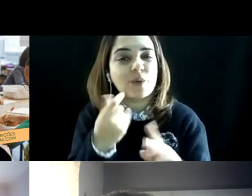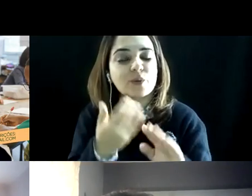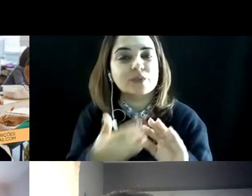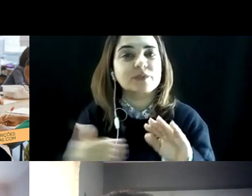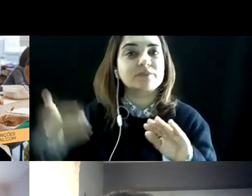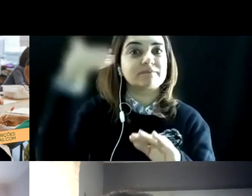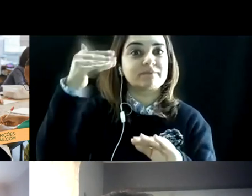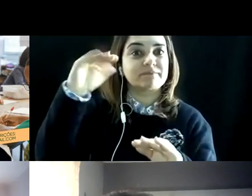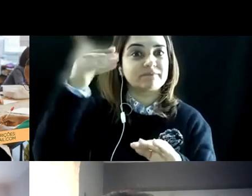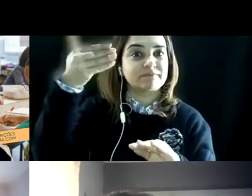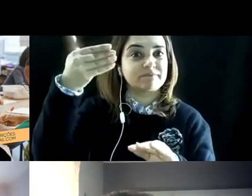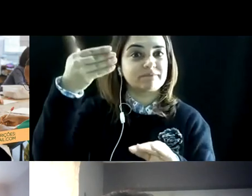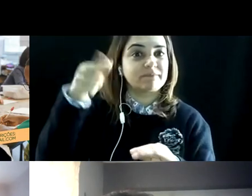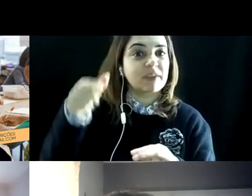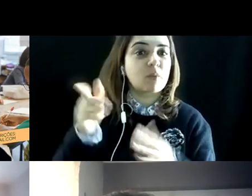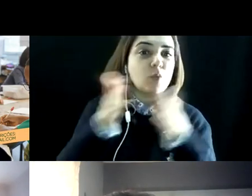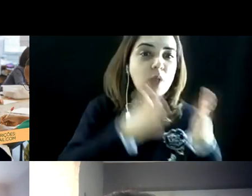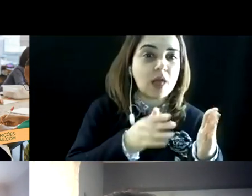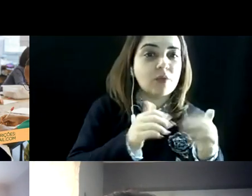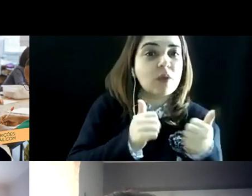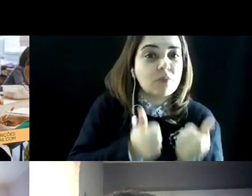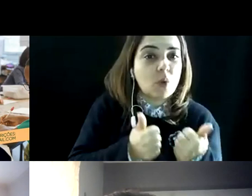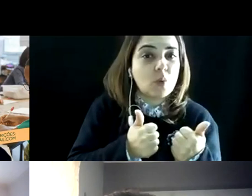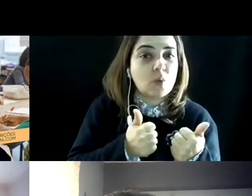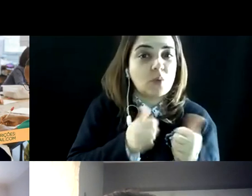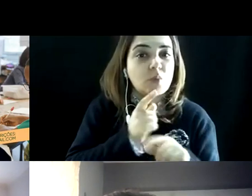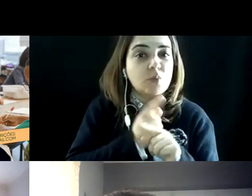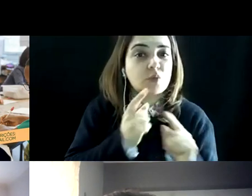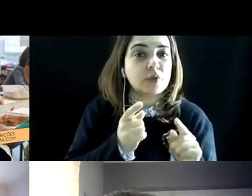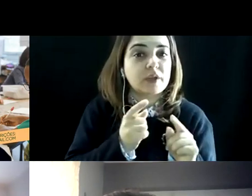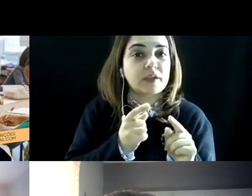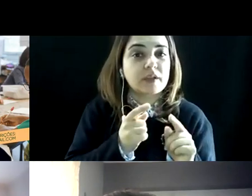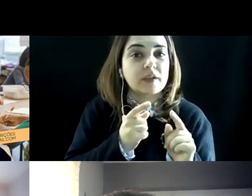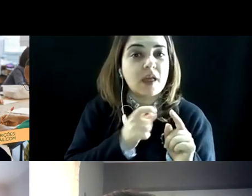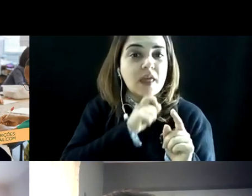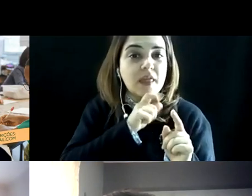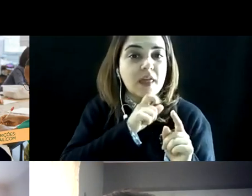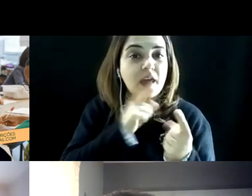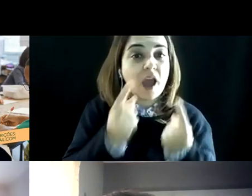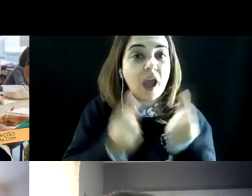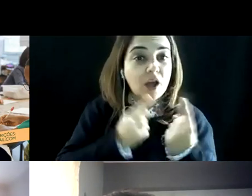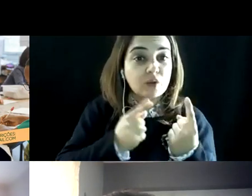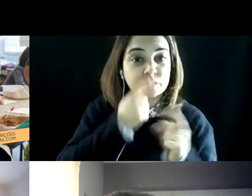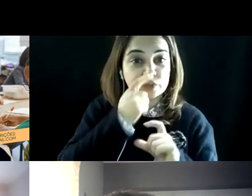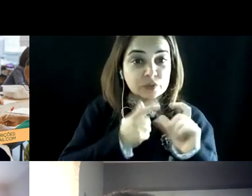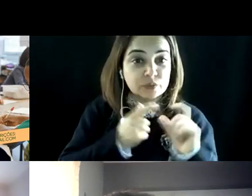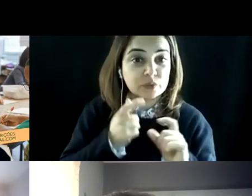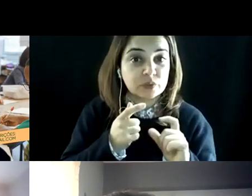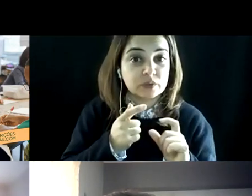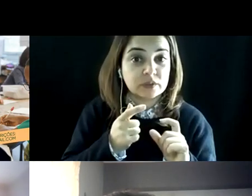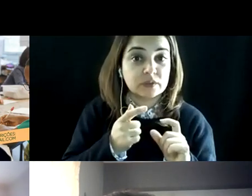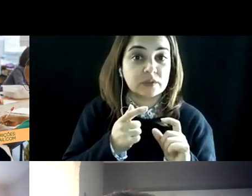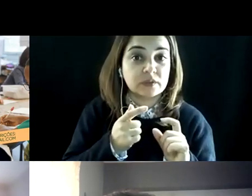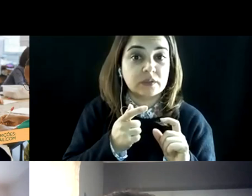por um lado é bom, como a professora Fátima disse, por um lado é bom, porque conseguimos, assim, ter algumas pessoas a acabar